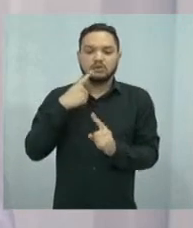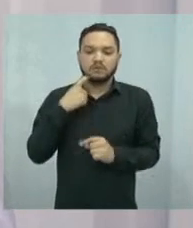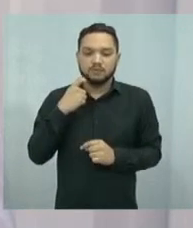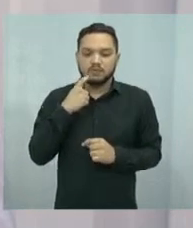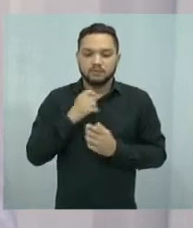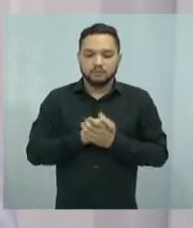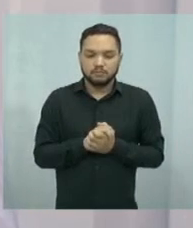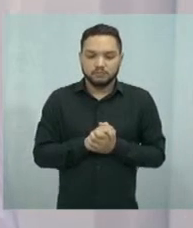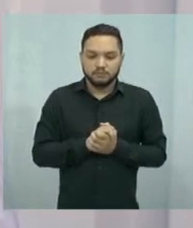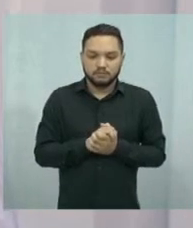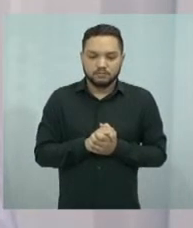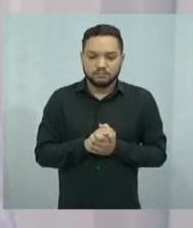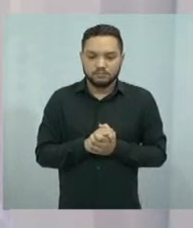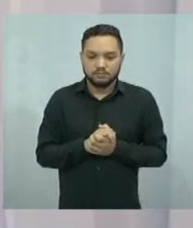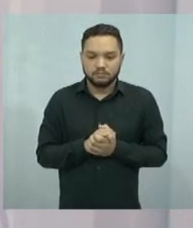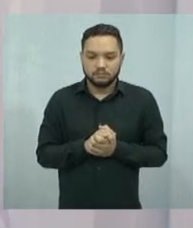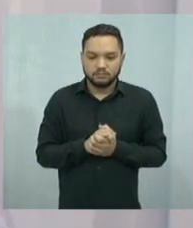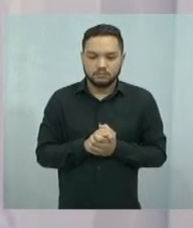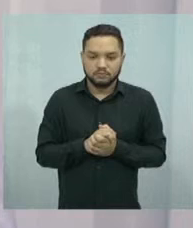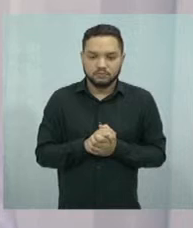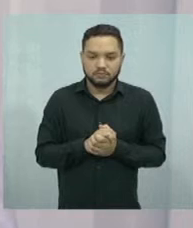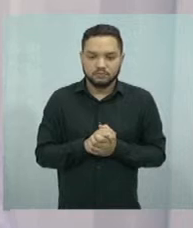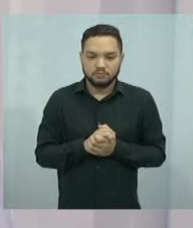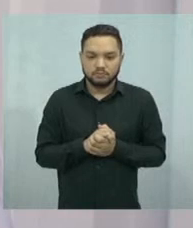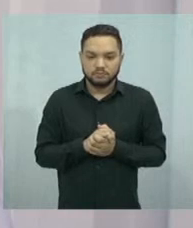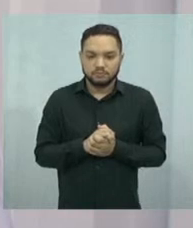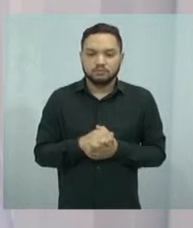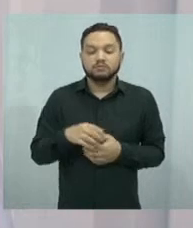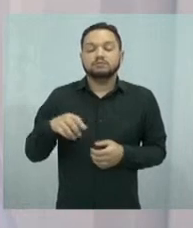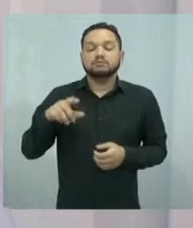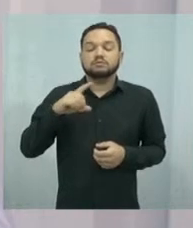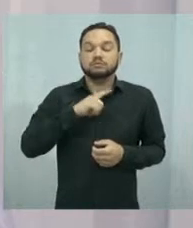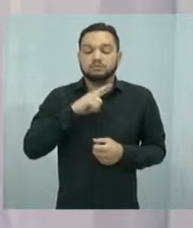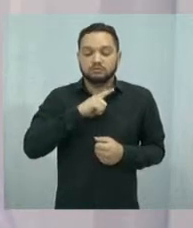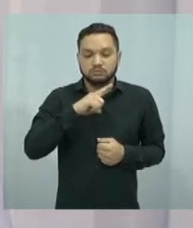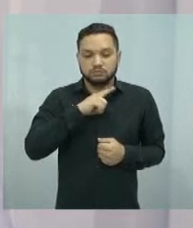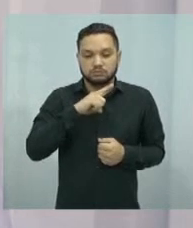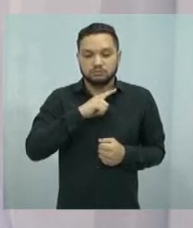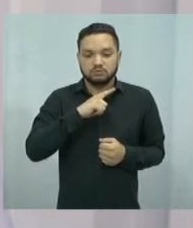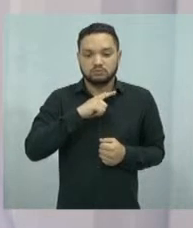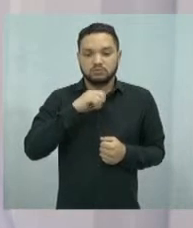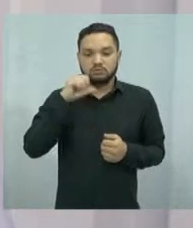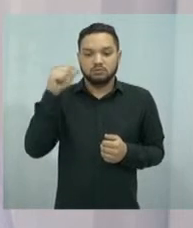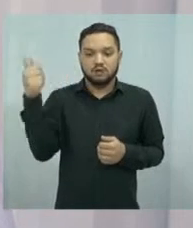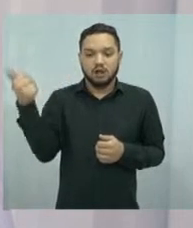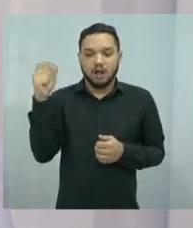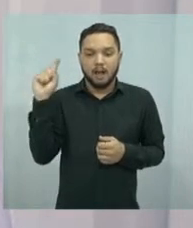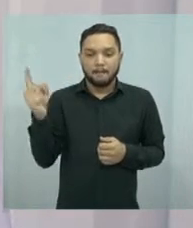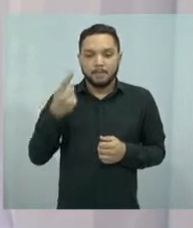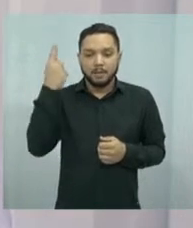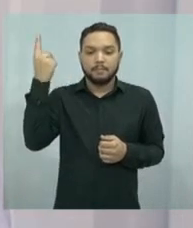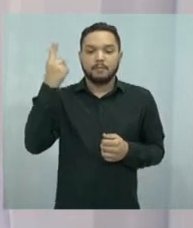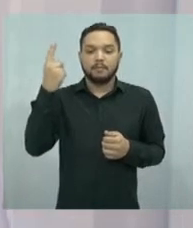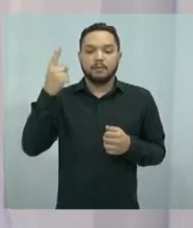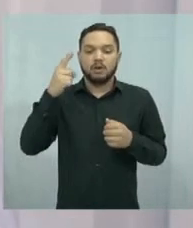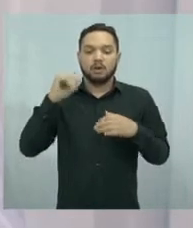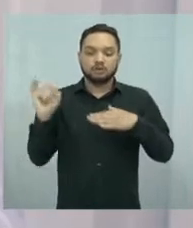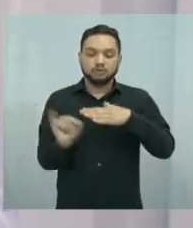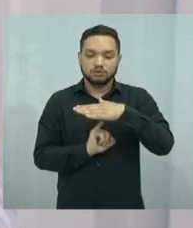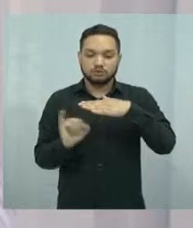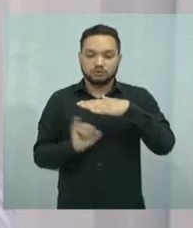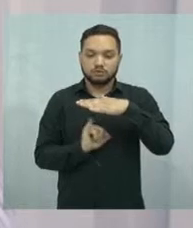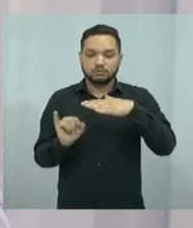Crescente Vermelho. Dentro de uma compreensão mais ampla, nós temos aqui a primeira organização que trata